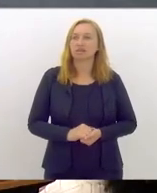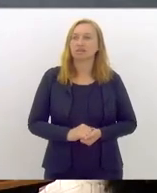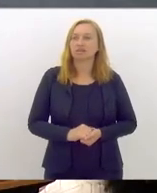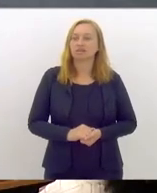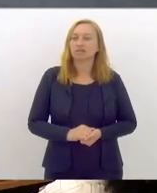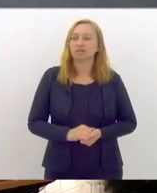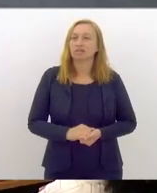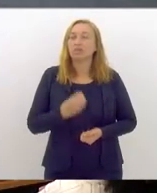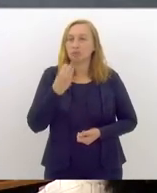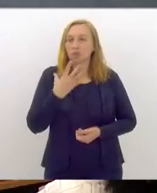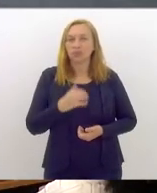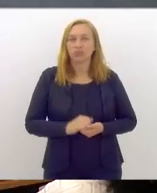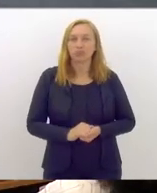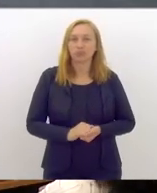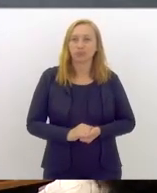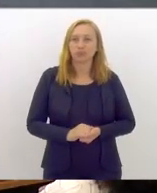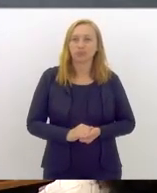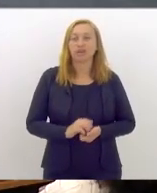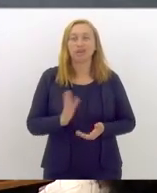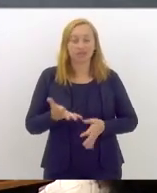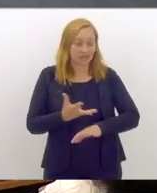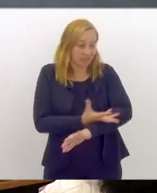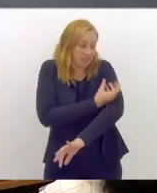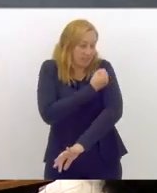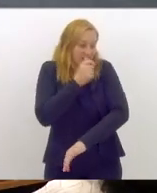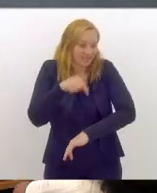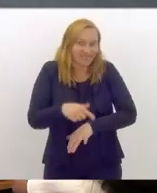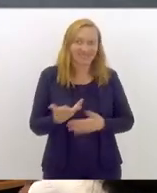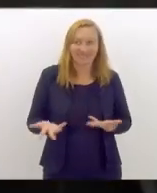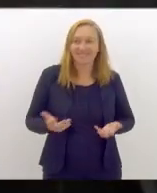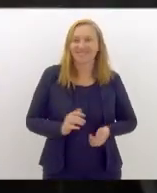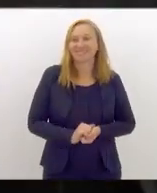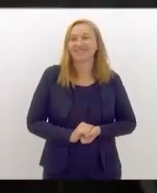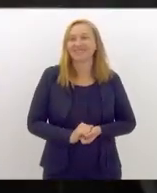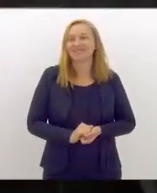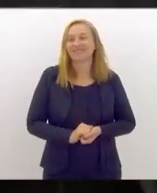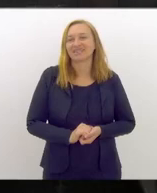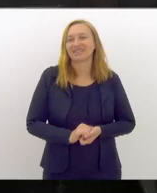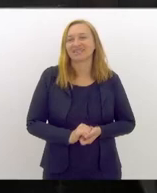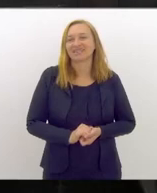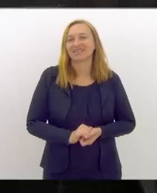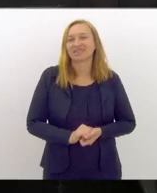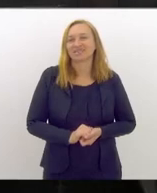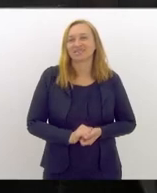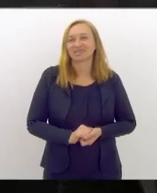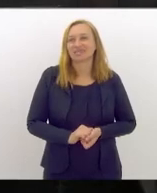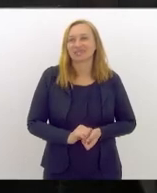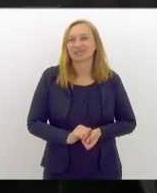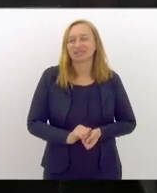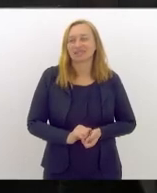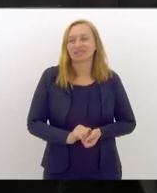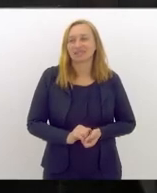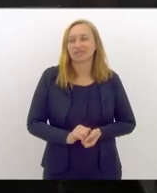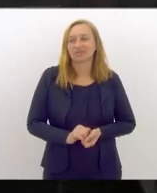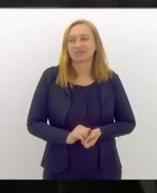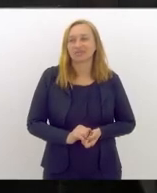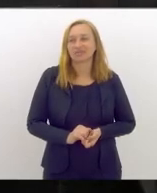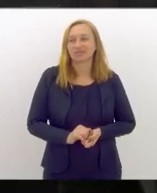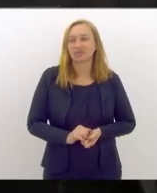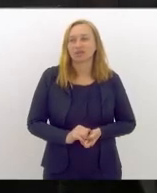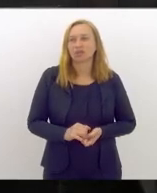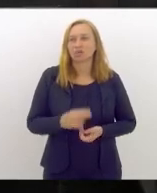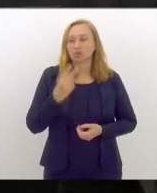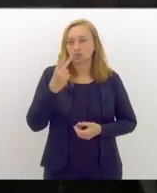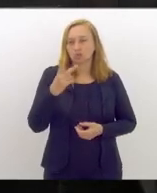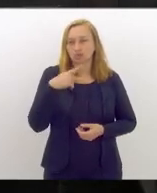bom aí bom já tô emocionado aqui Então ferrou embora queria fazer duas